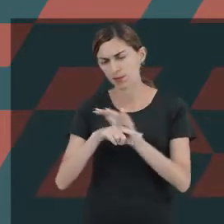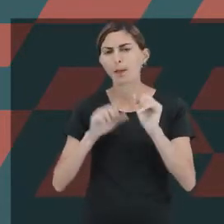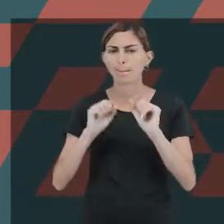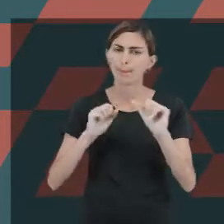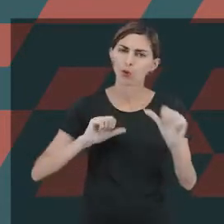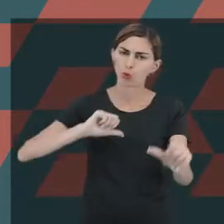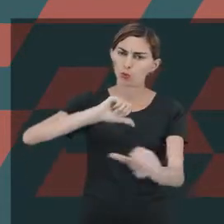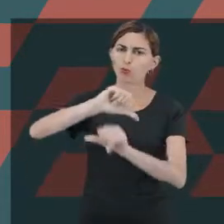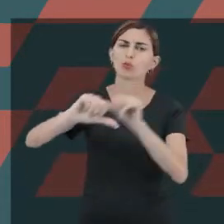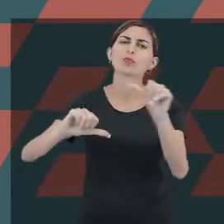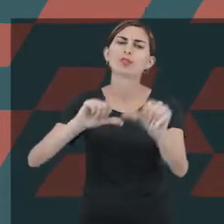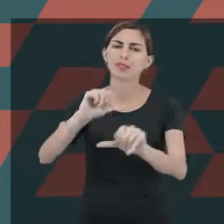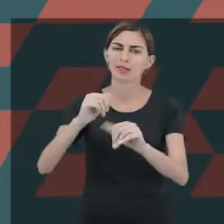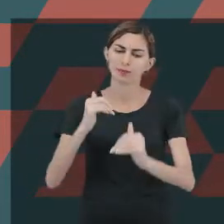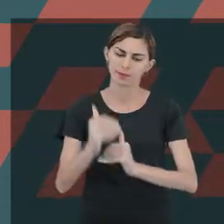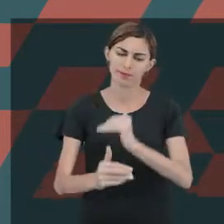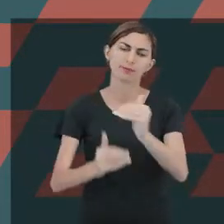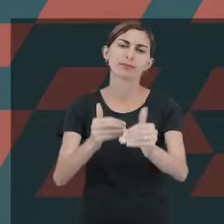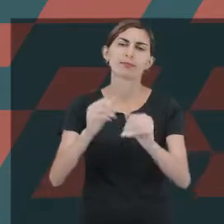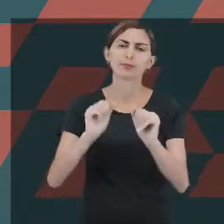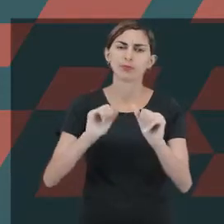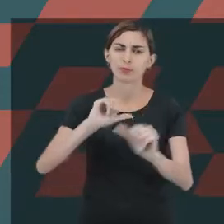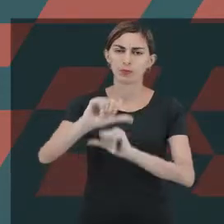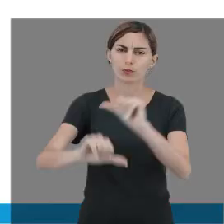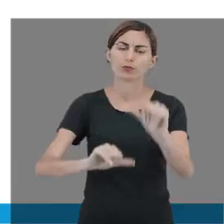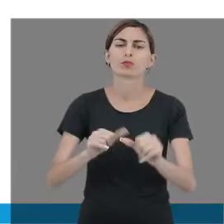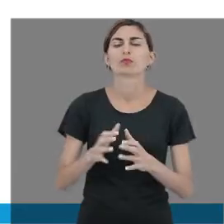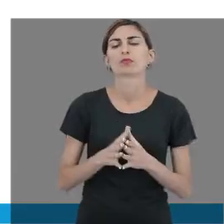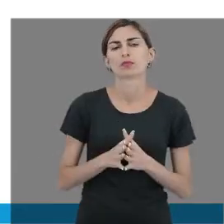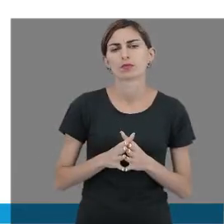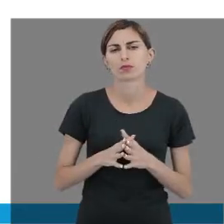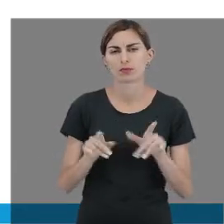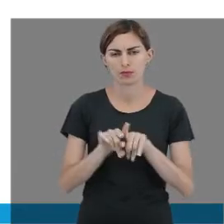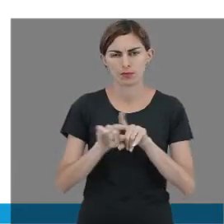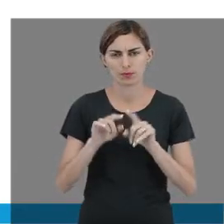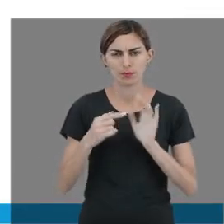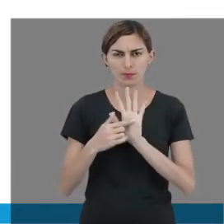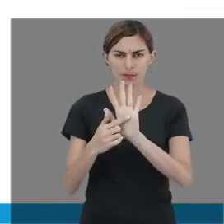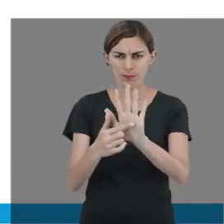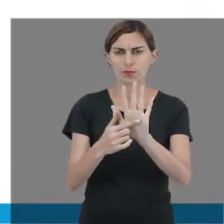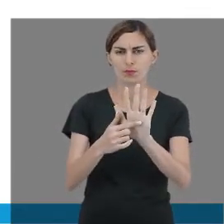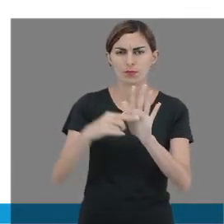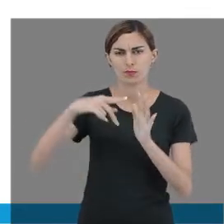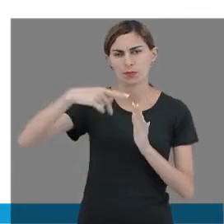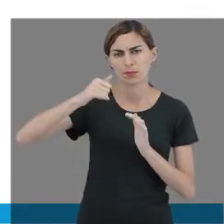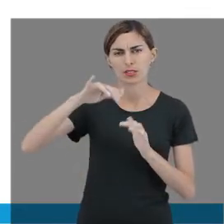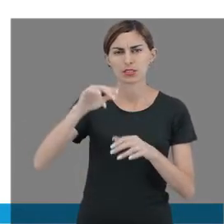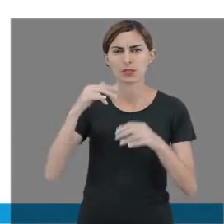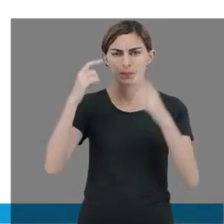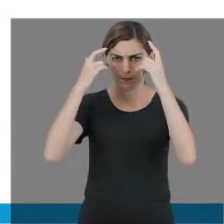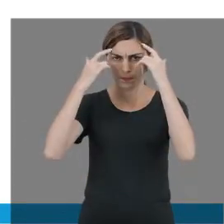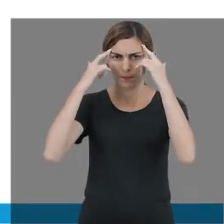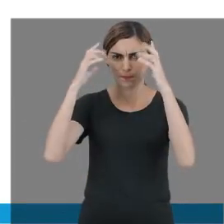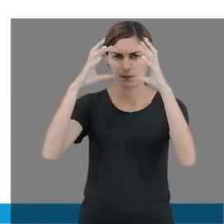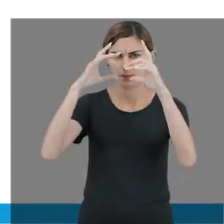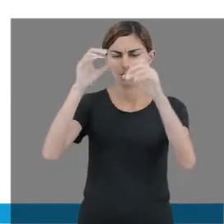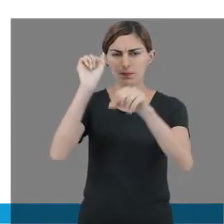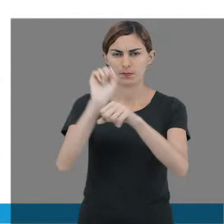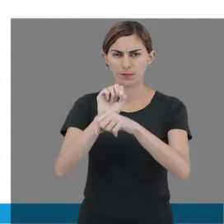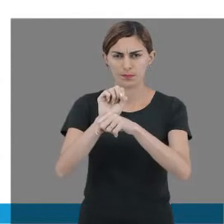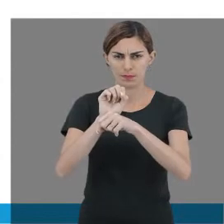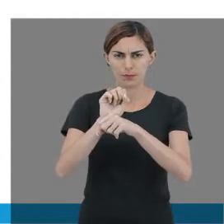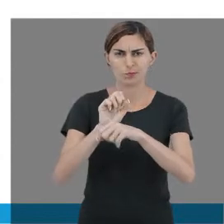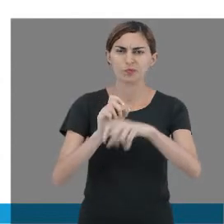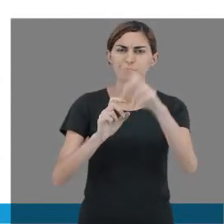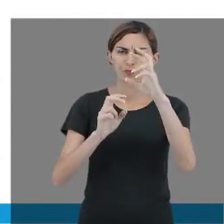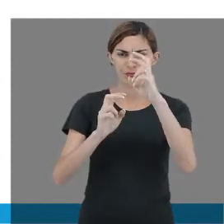longo da vida de acordo com outros fatores. E a gente classifica um paciente com paralisia cerebral em 4 níveis, em 5